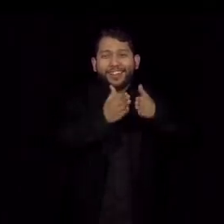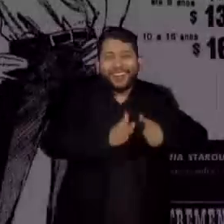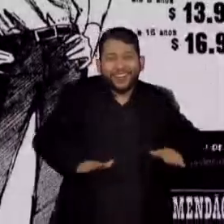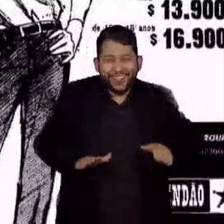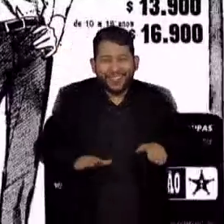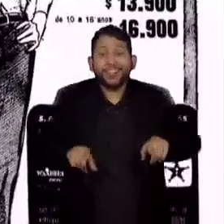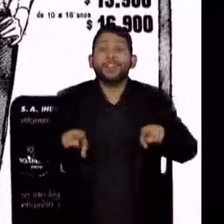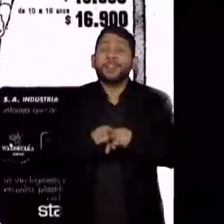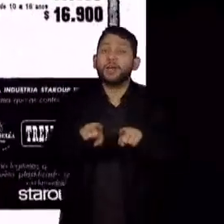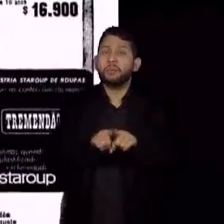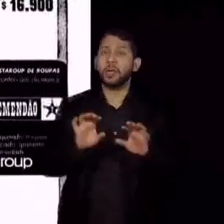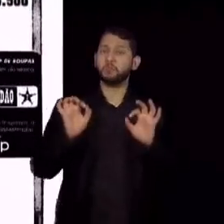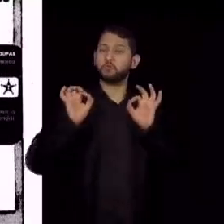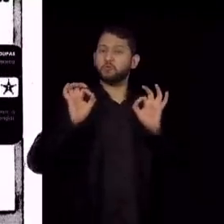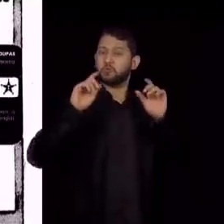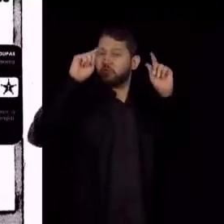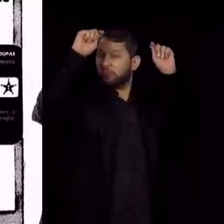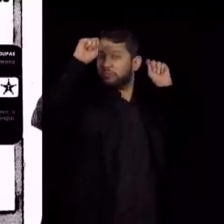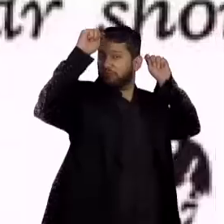moda tremendão.